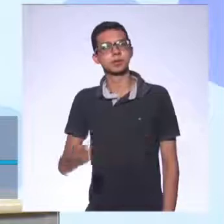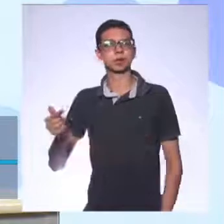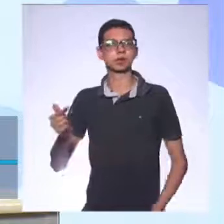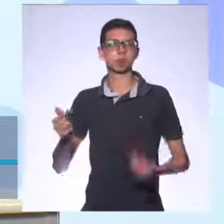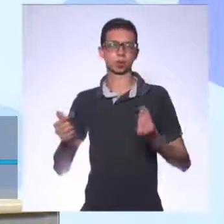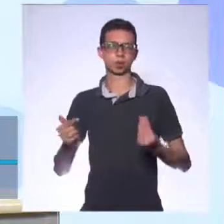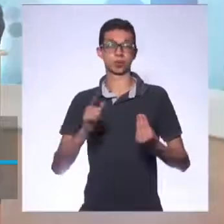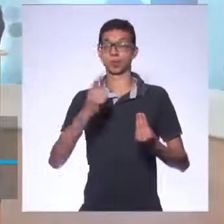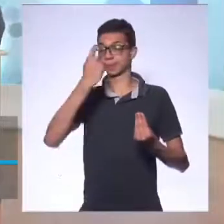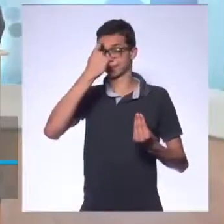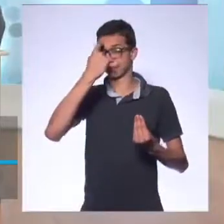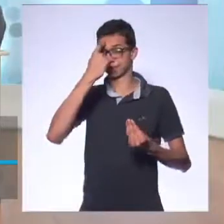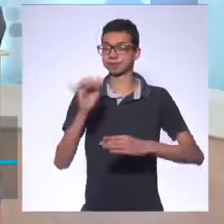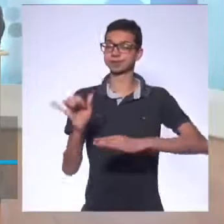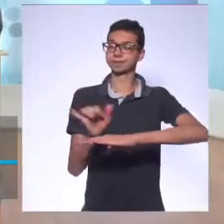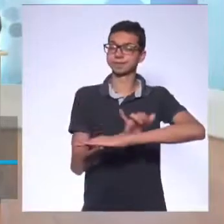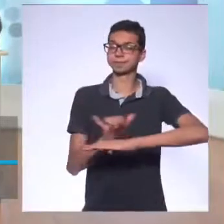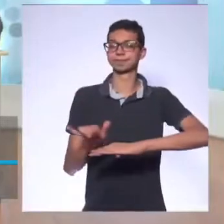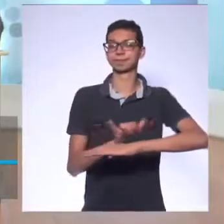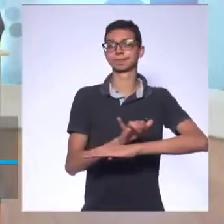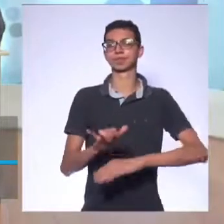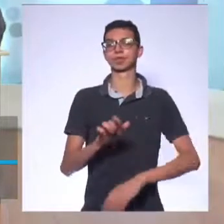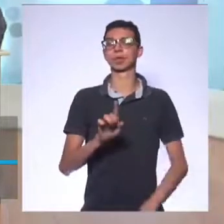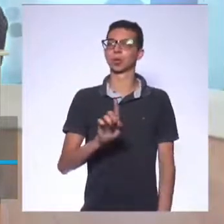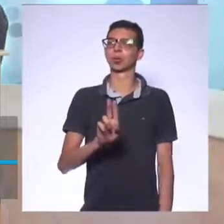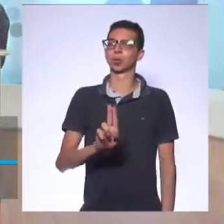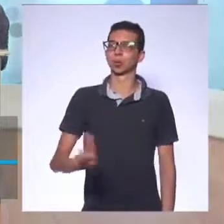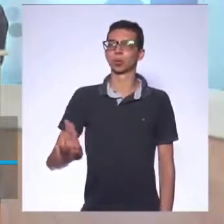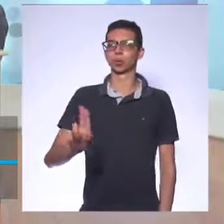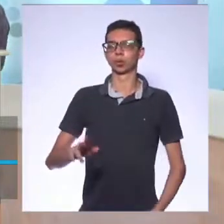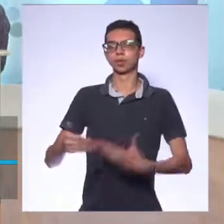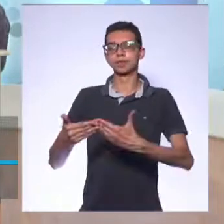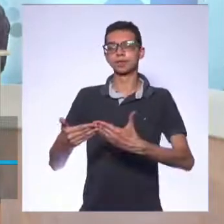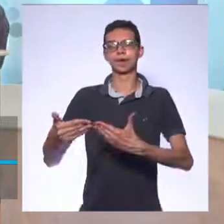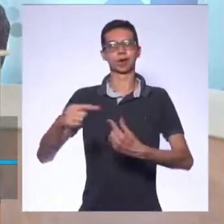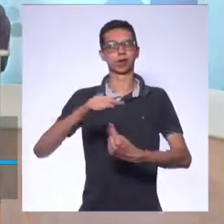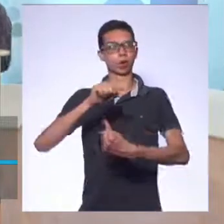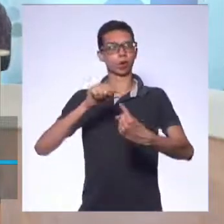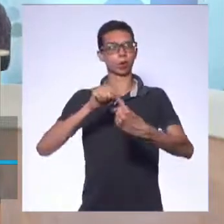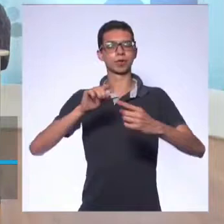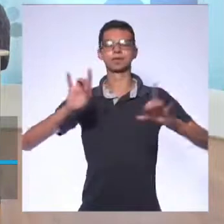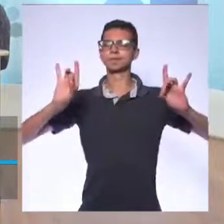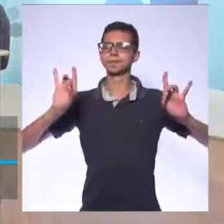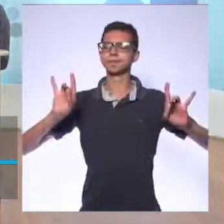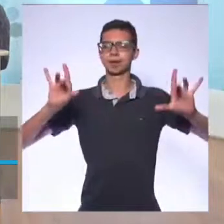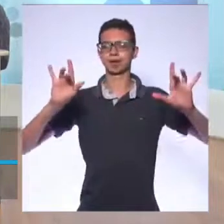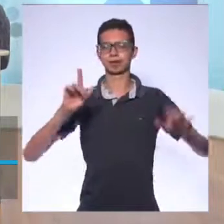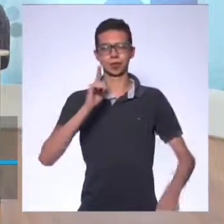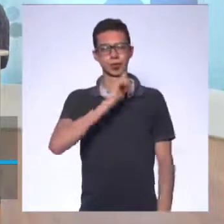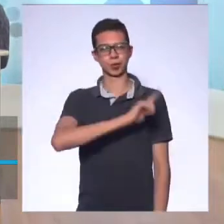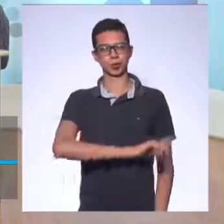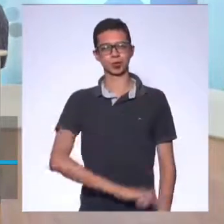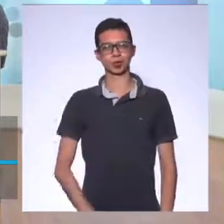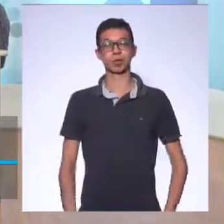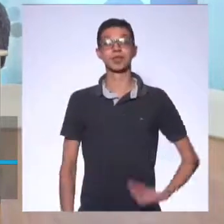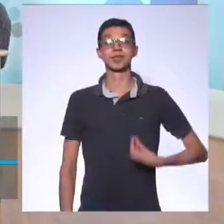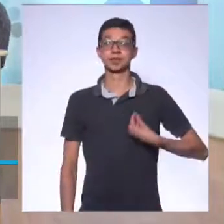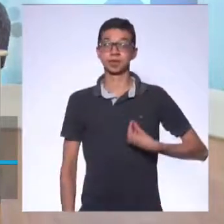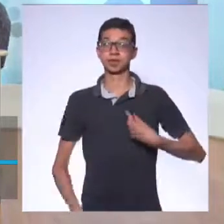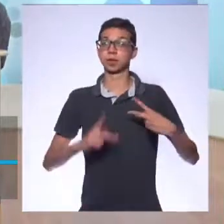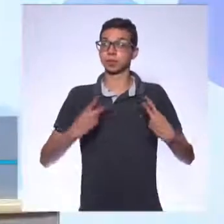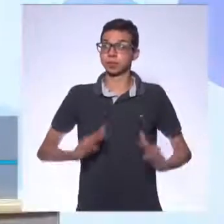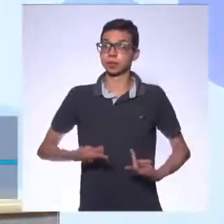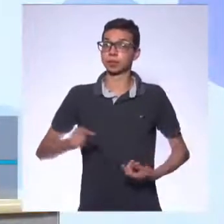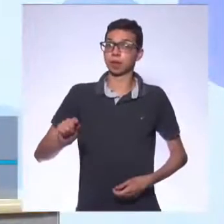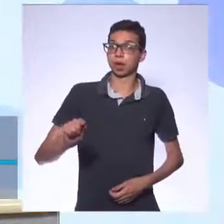nós vamos, né, utilizar para cumprir um dado objetivo. E a nossa vida, né, a vida dos seres humanos, exige